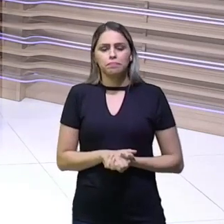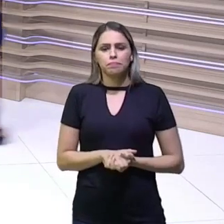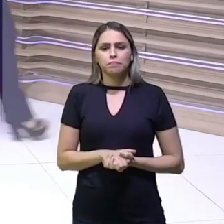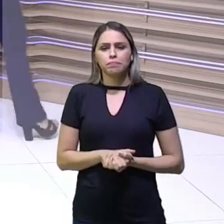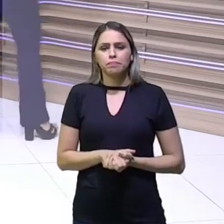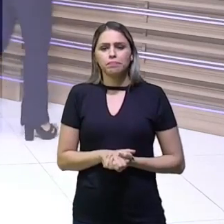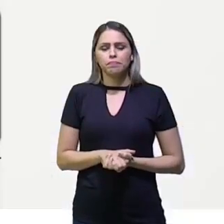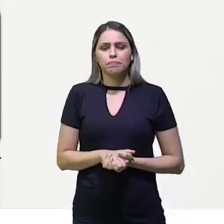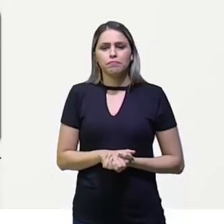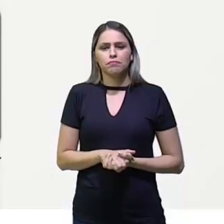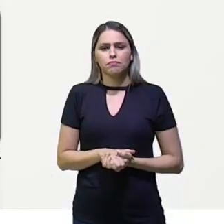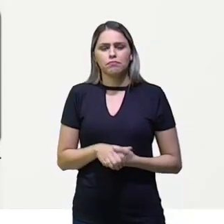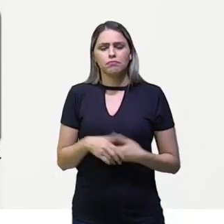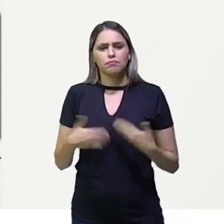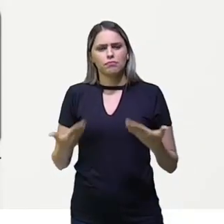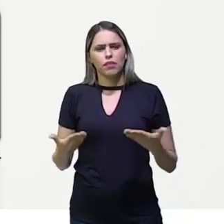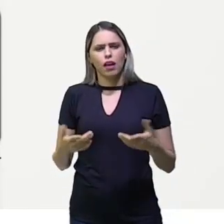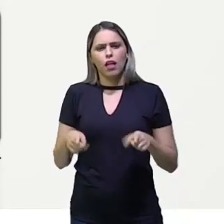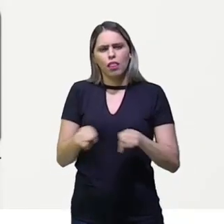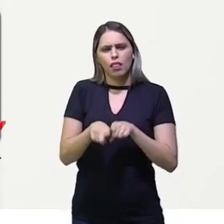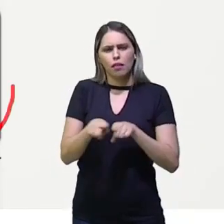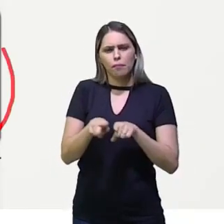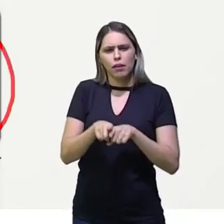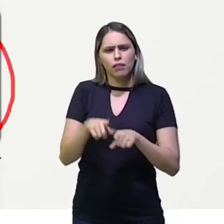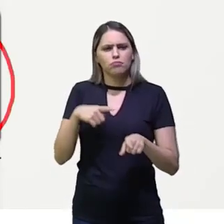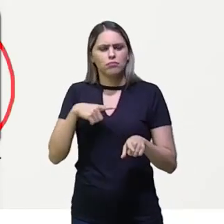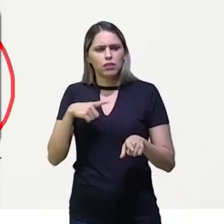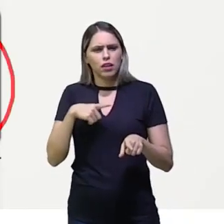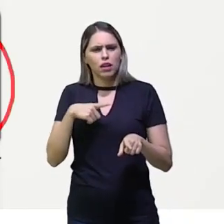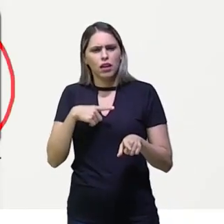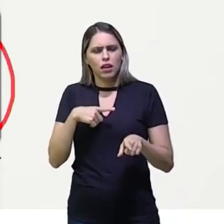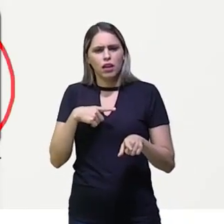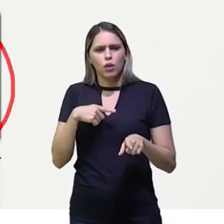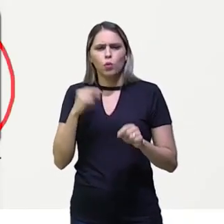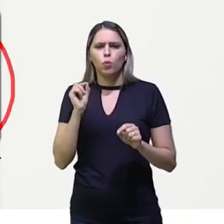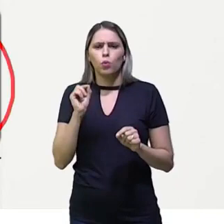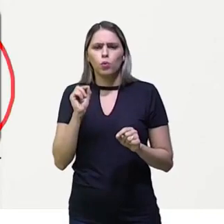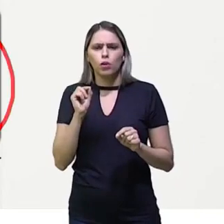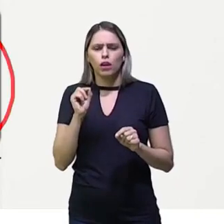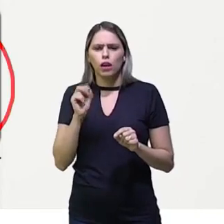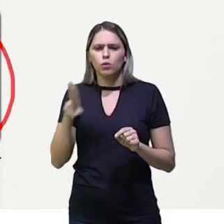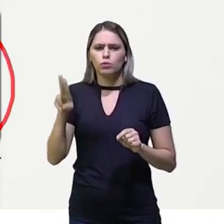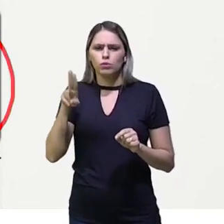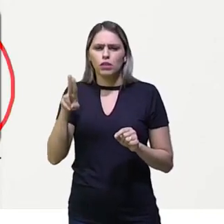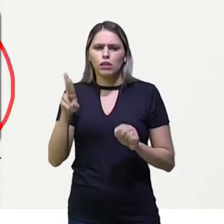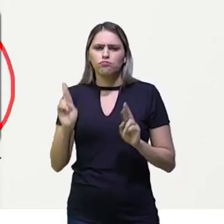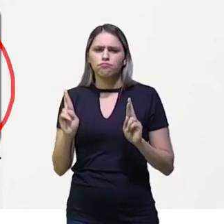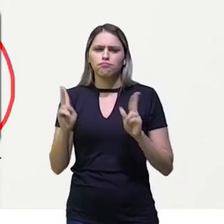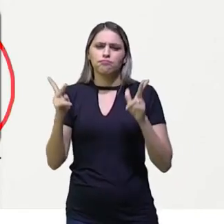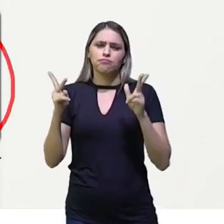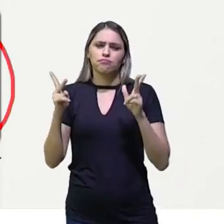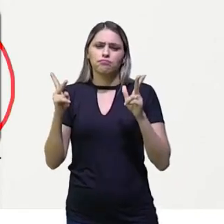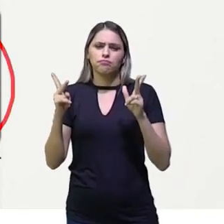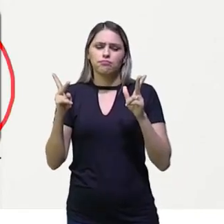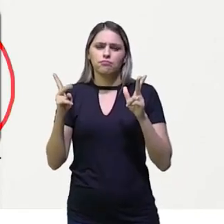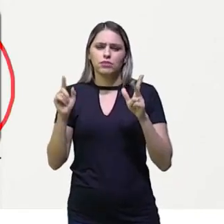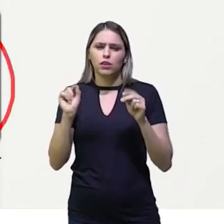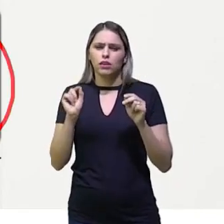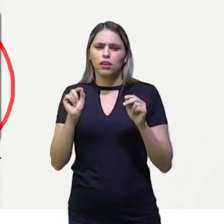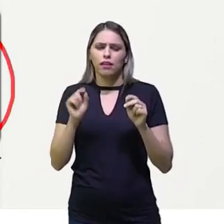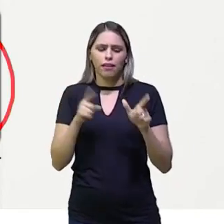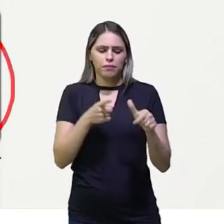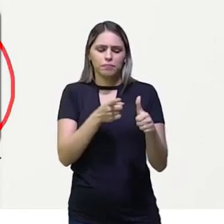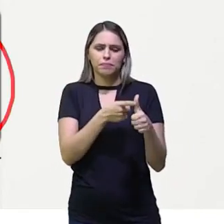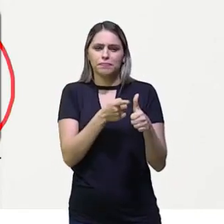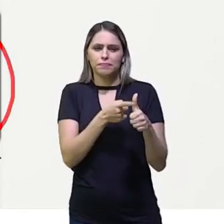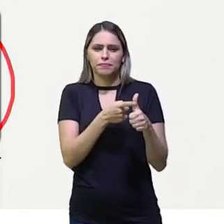Então, ainda temos também aqui uma outra medida não convencional, que é o